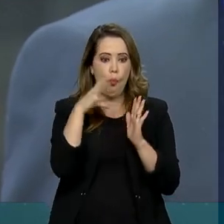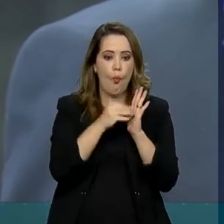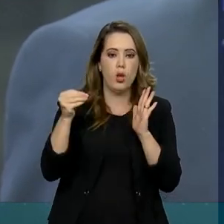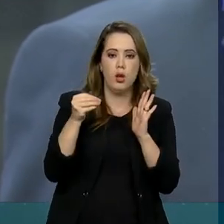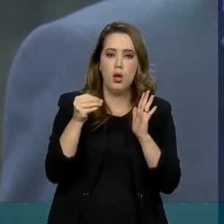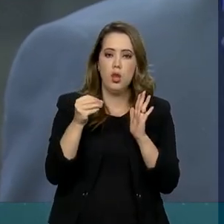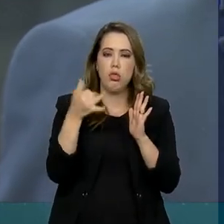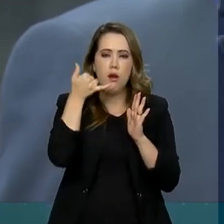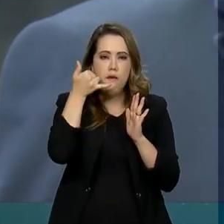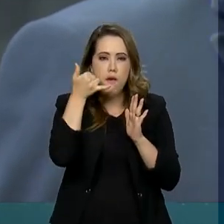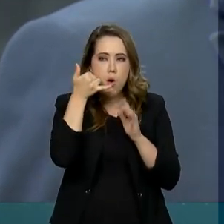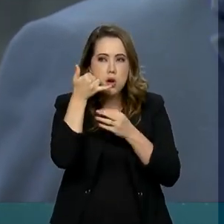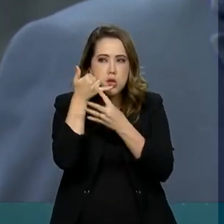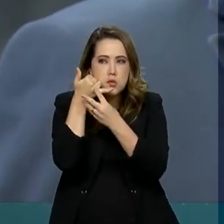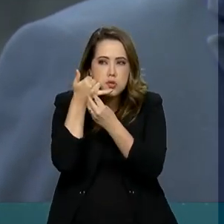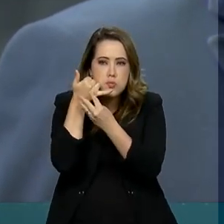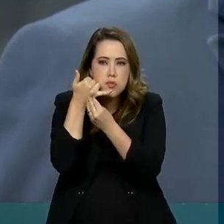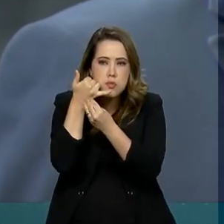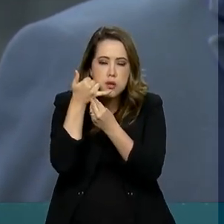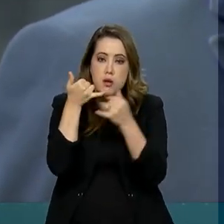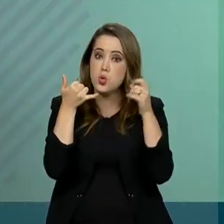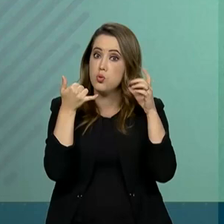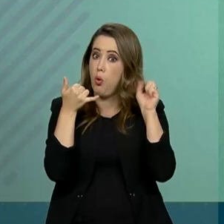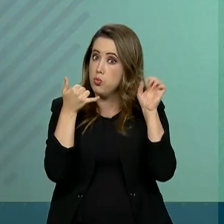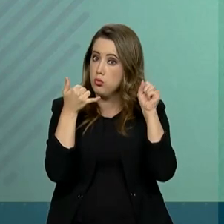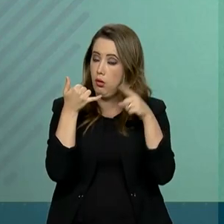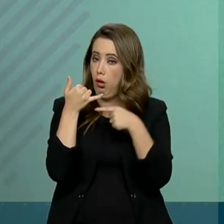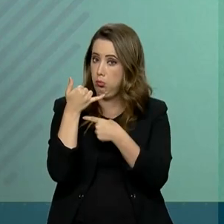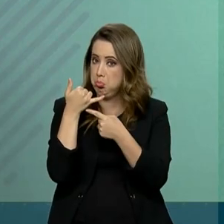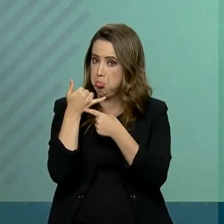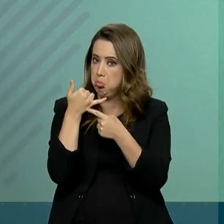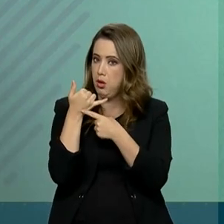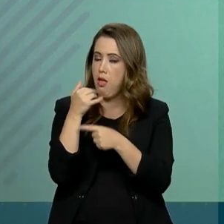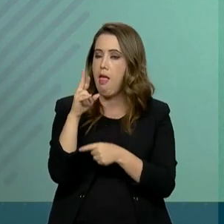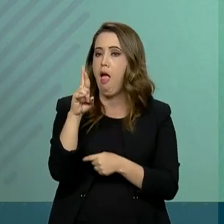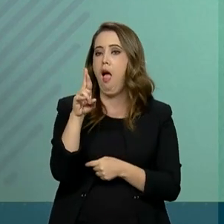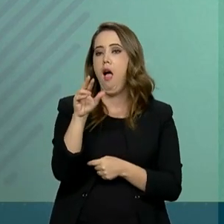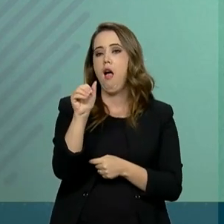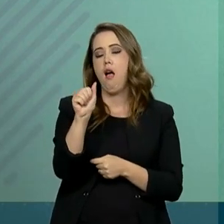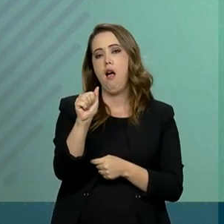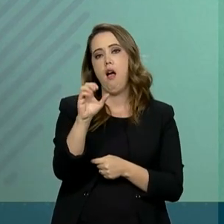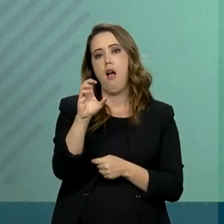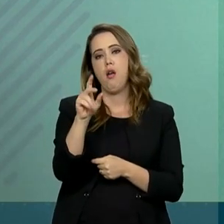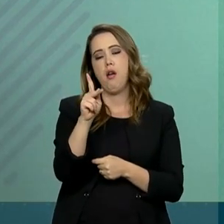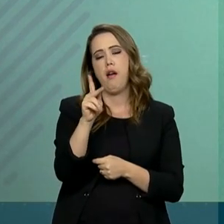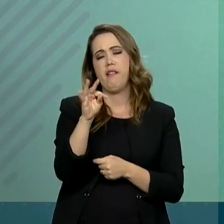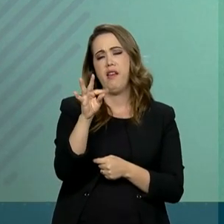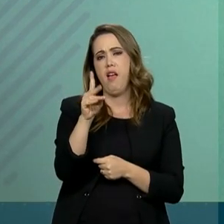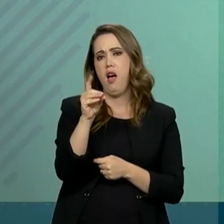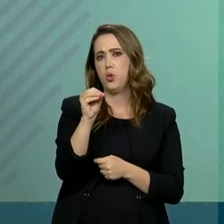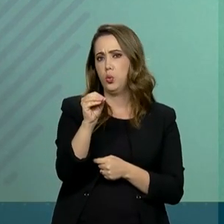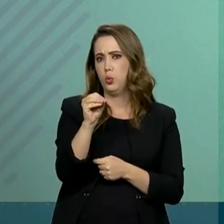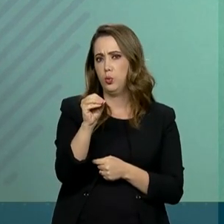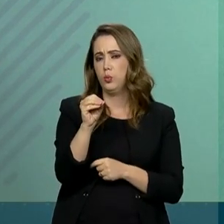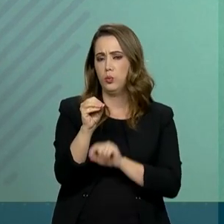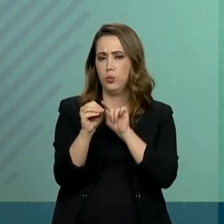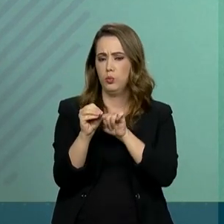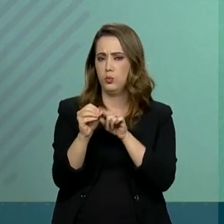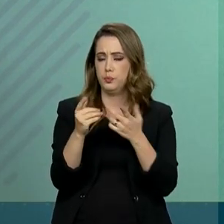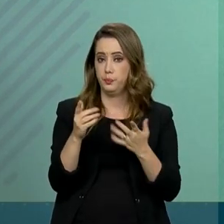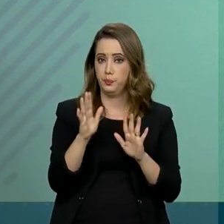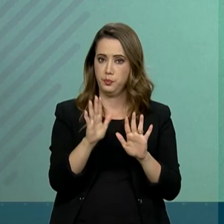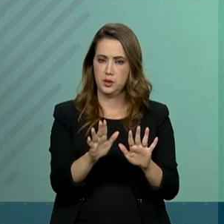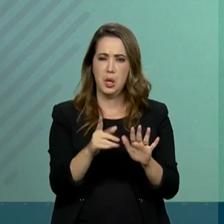na segurança do do ministro o ministério da justiça e segurança pública há pouco